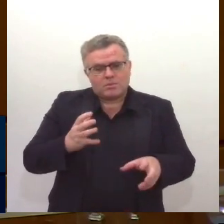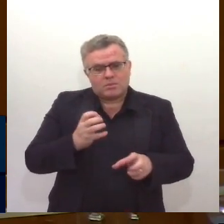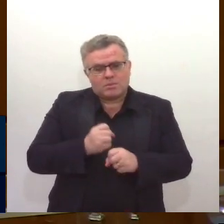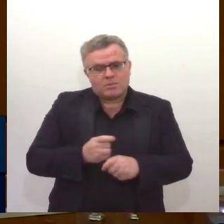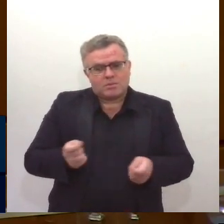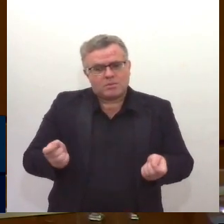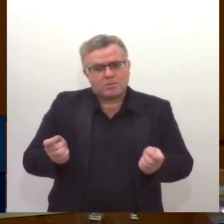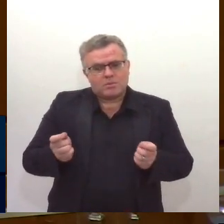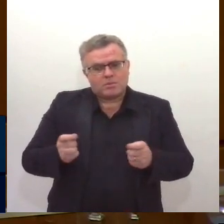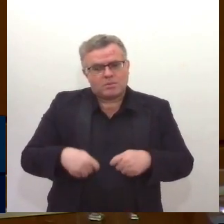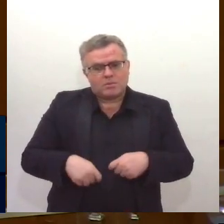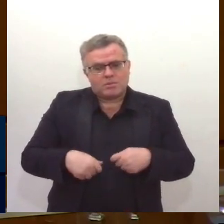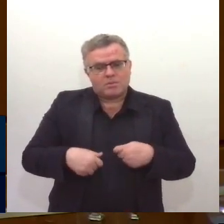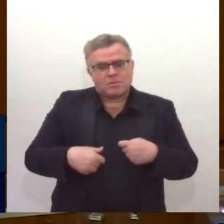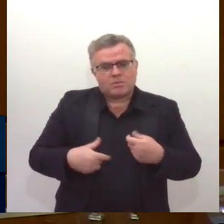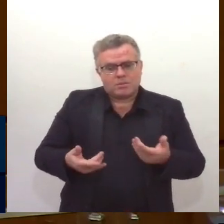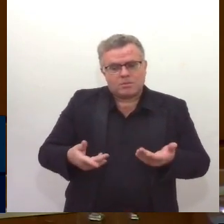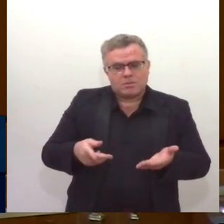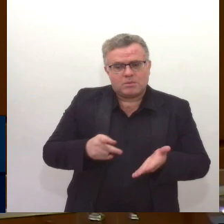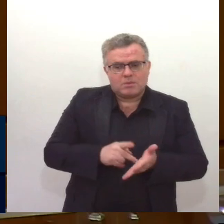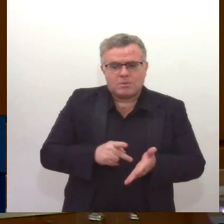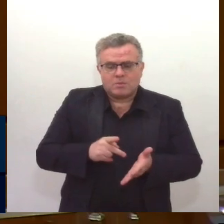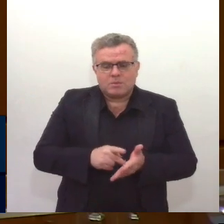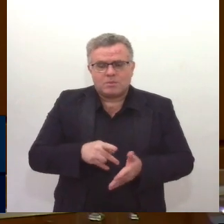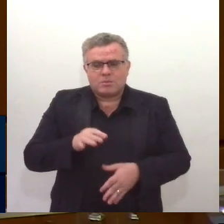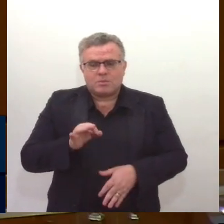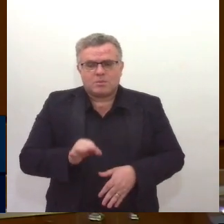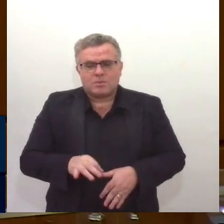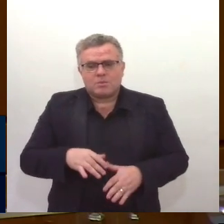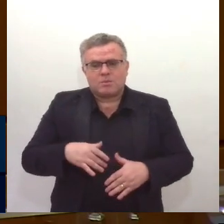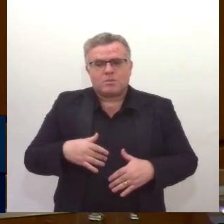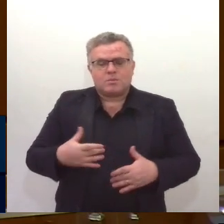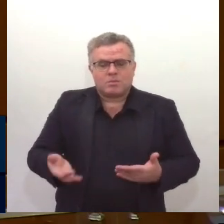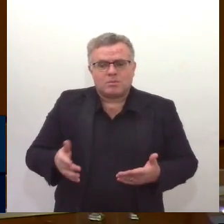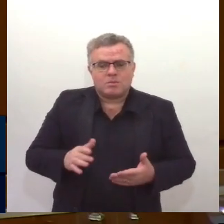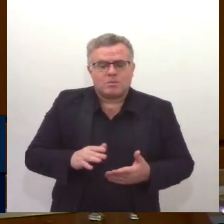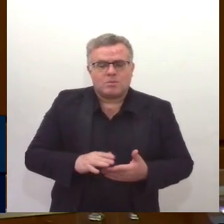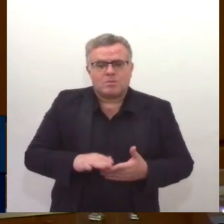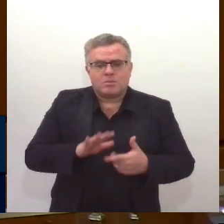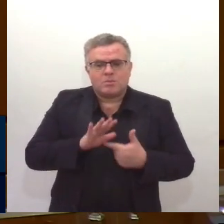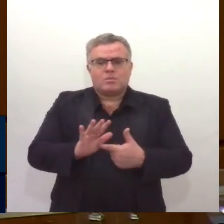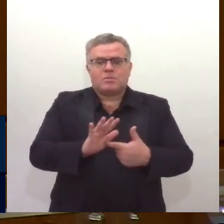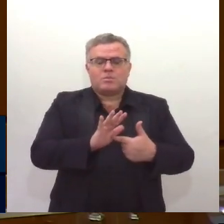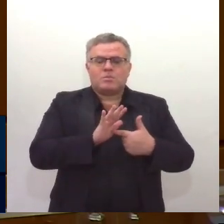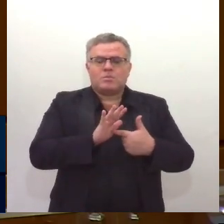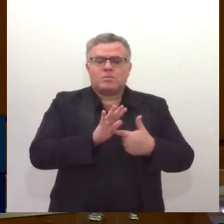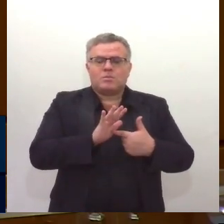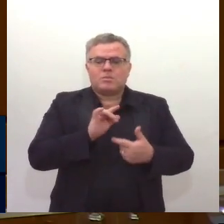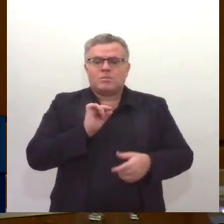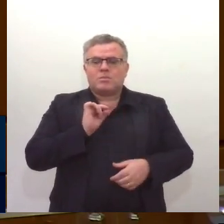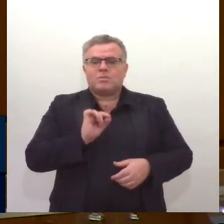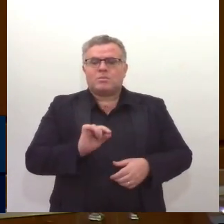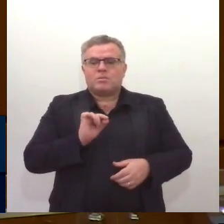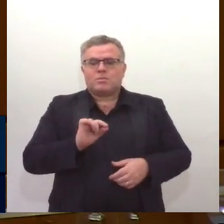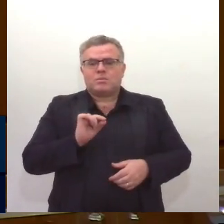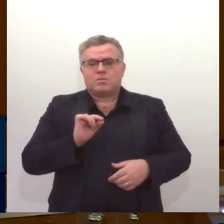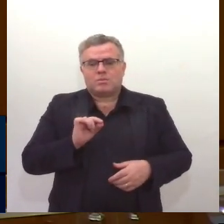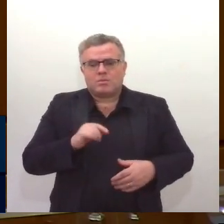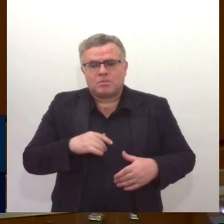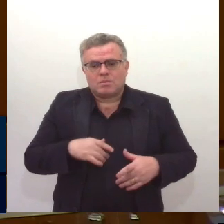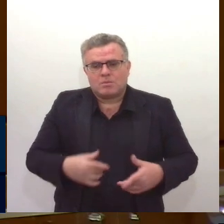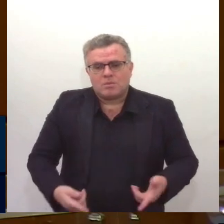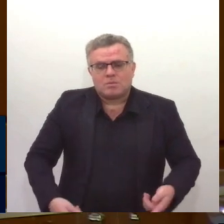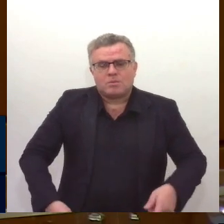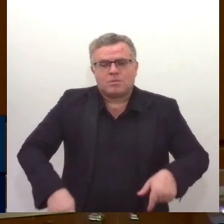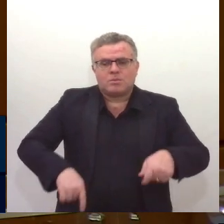esmagadora, aonde mostrou ao mundo a necessidade de começar